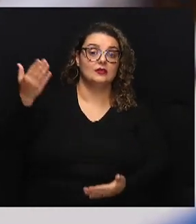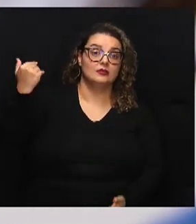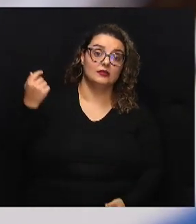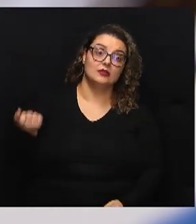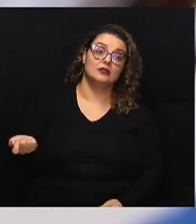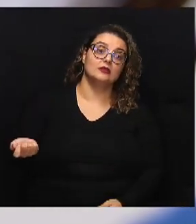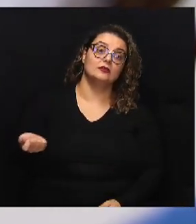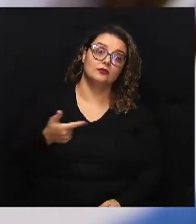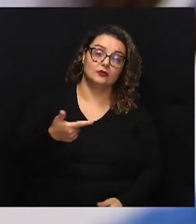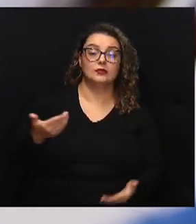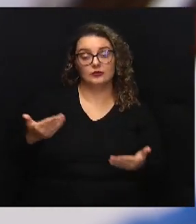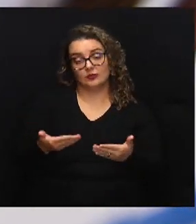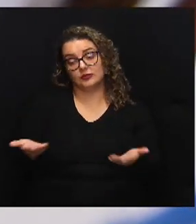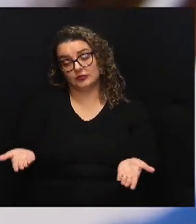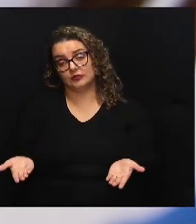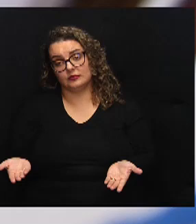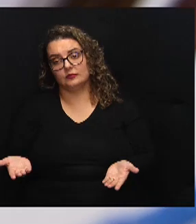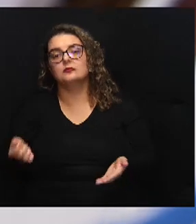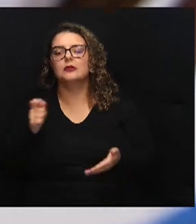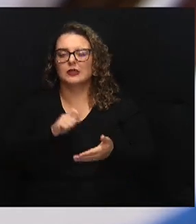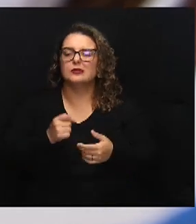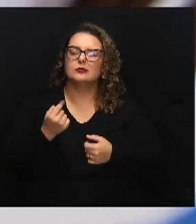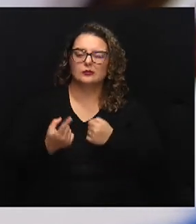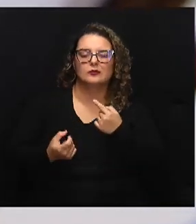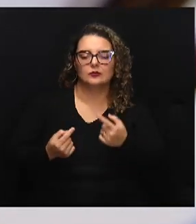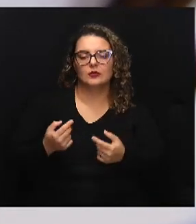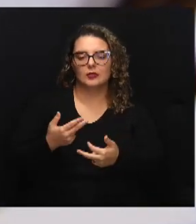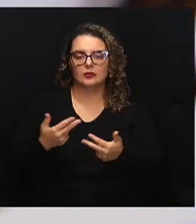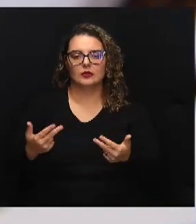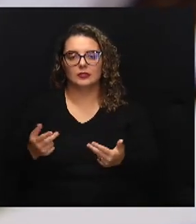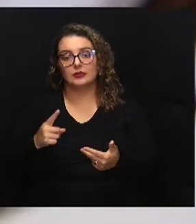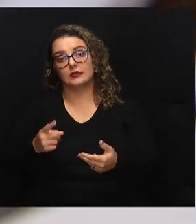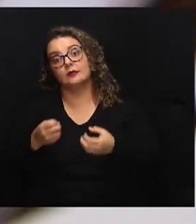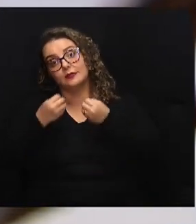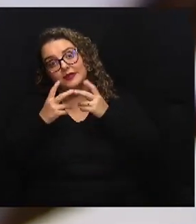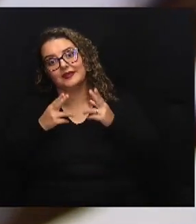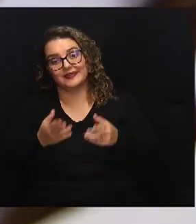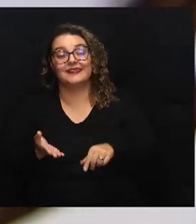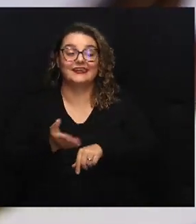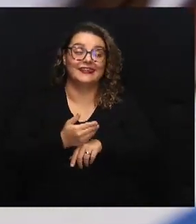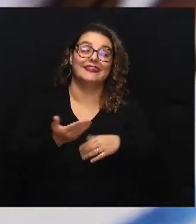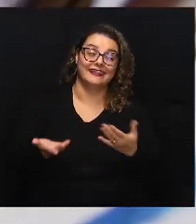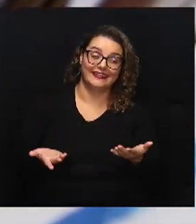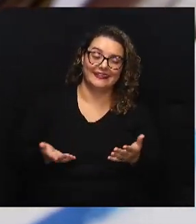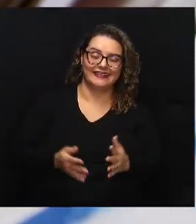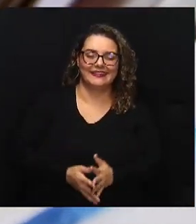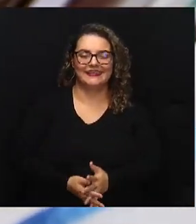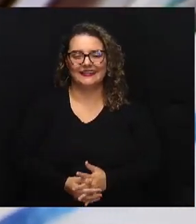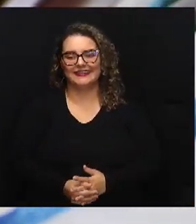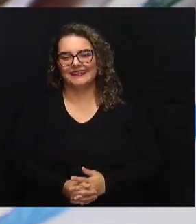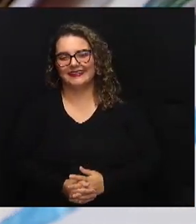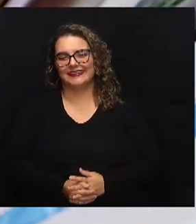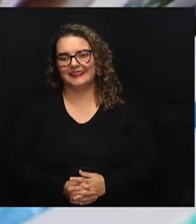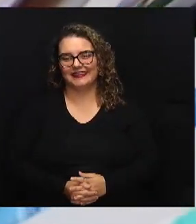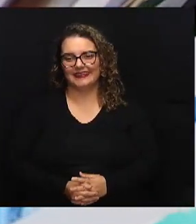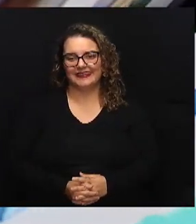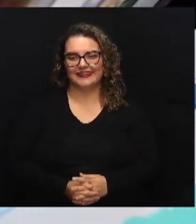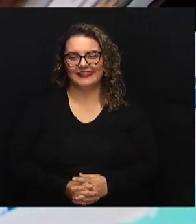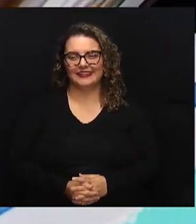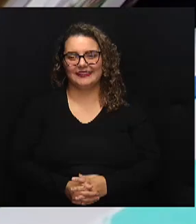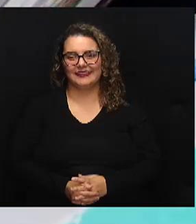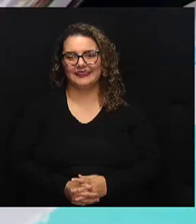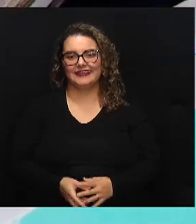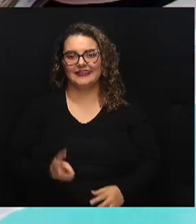do que escrevo hoje, mas ainda escrevo um pouco. Não tão bem quanto antes eu escrevo. E eu